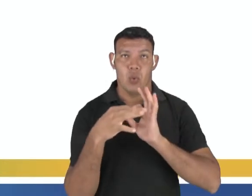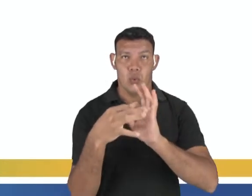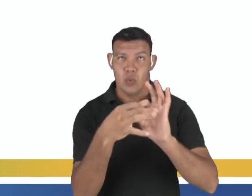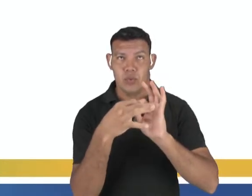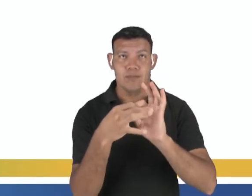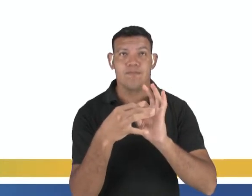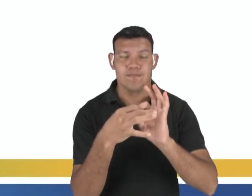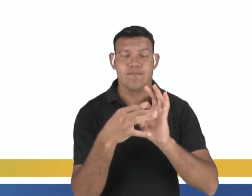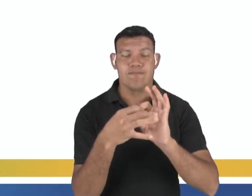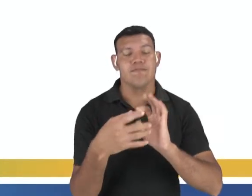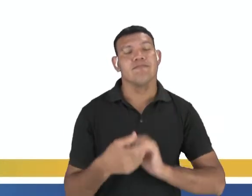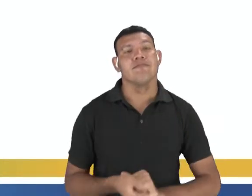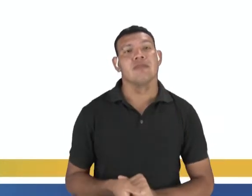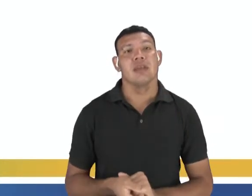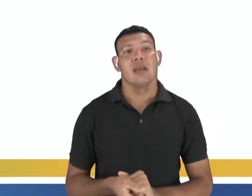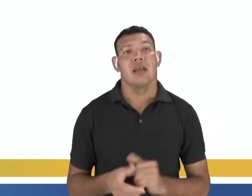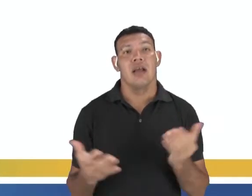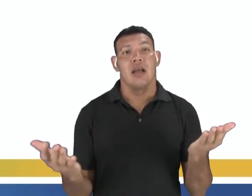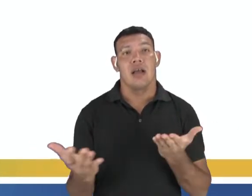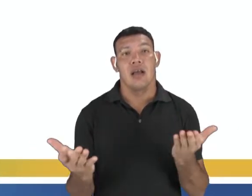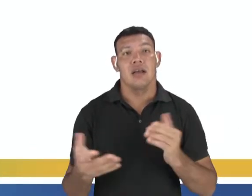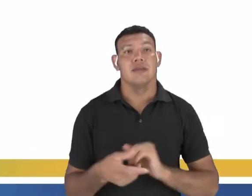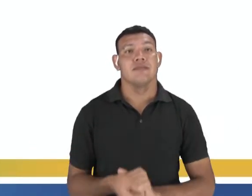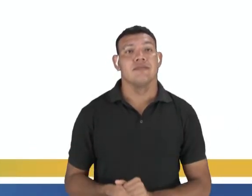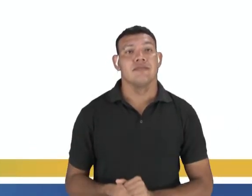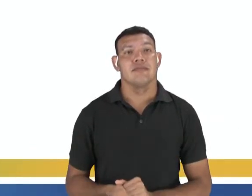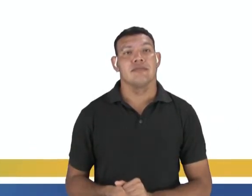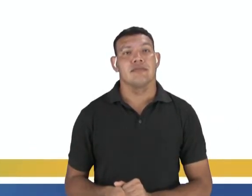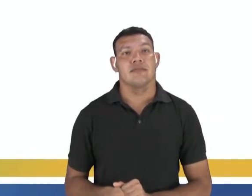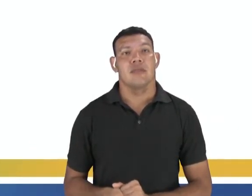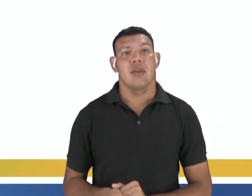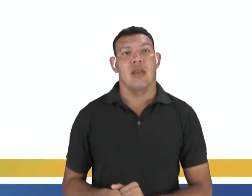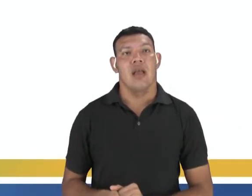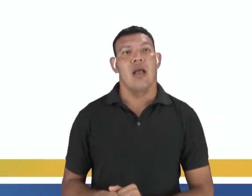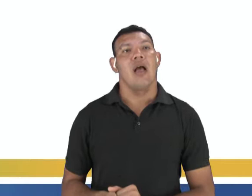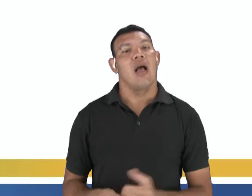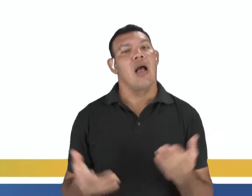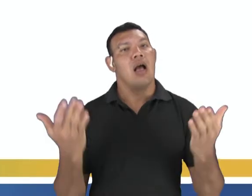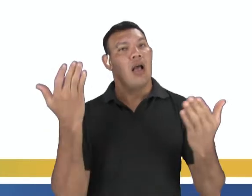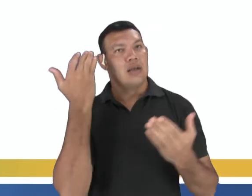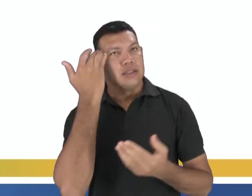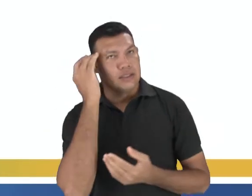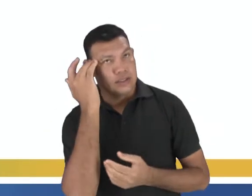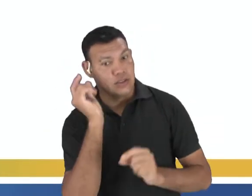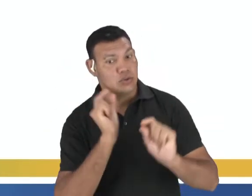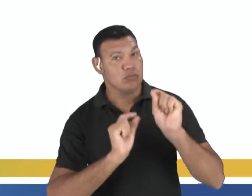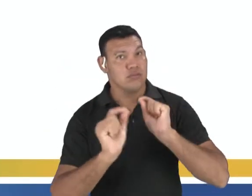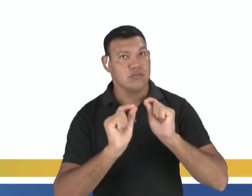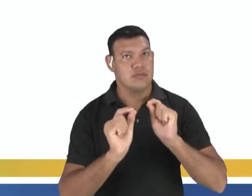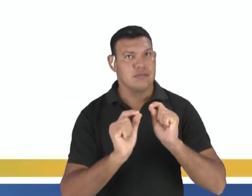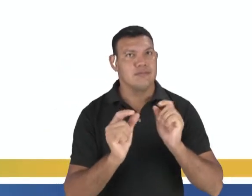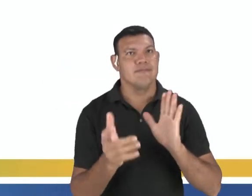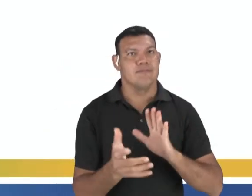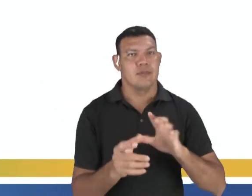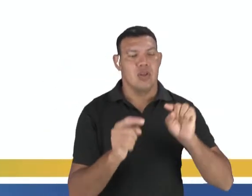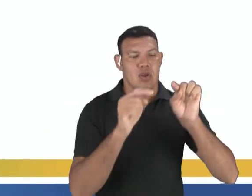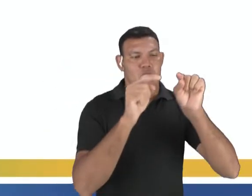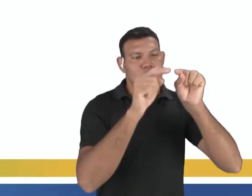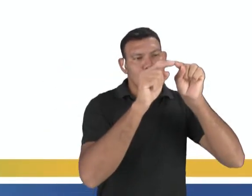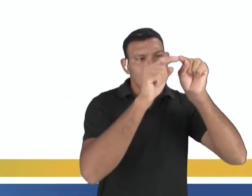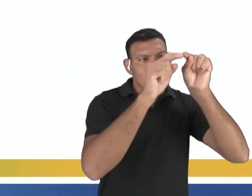o círculo. Então, vamos entender o que é o círculo e a circunferência. Então, a circunferência é só